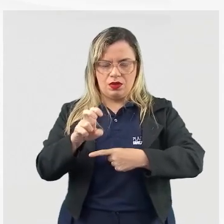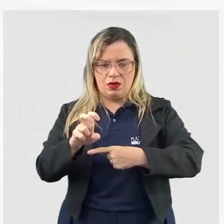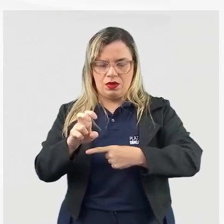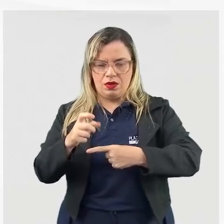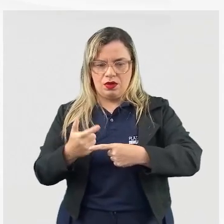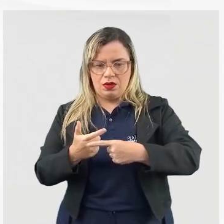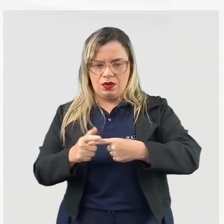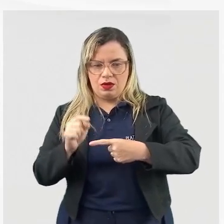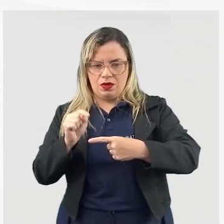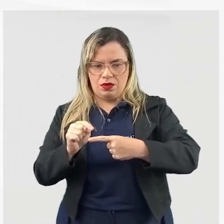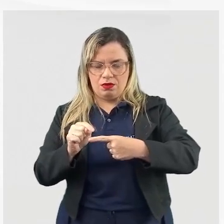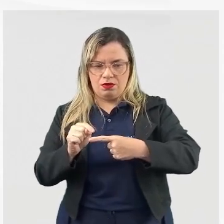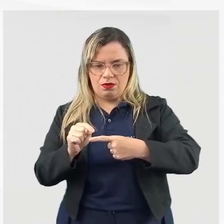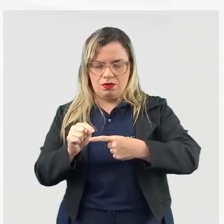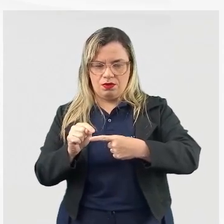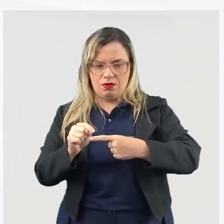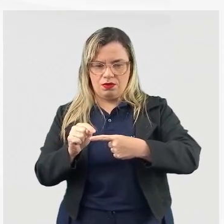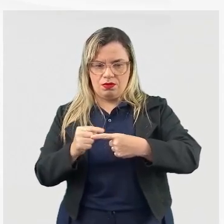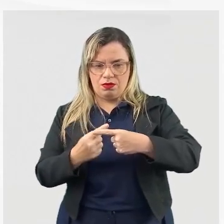sobre 100,